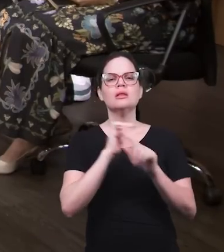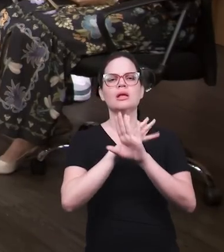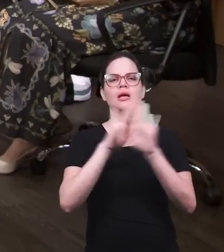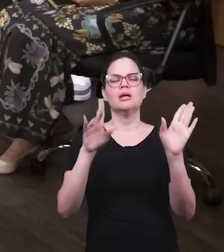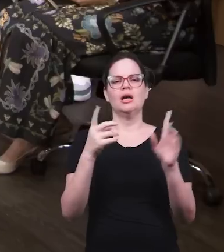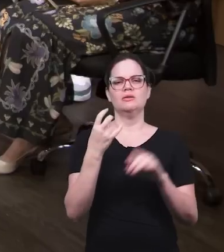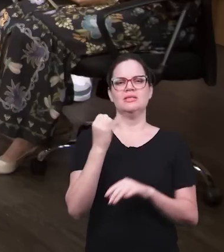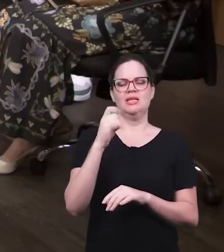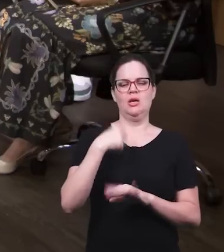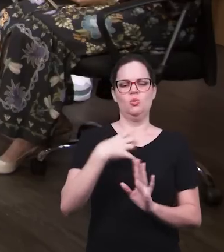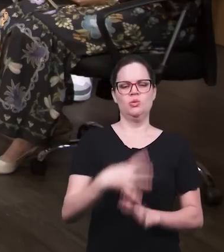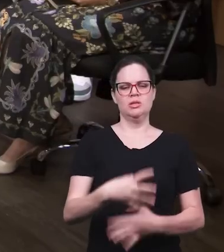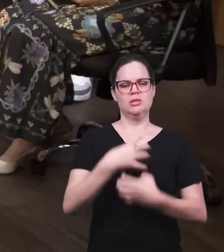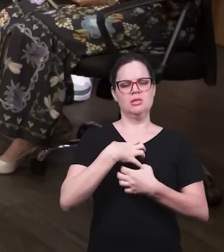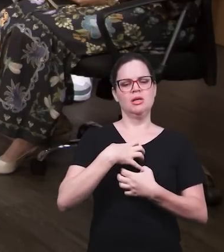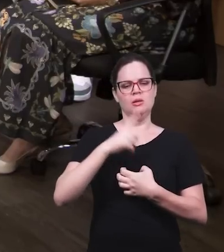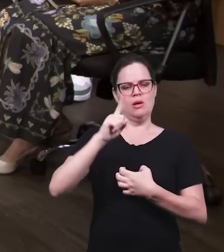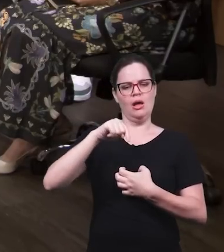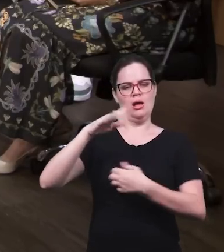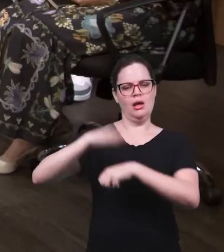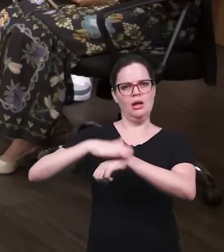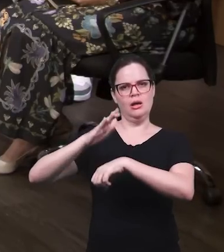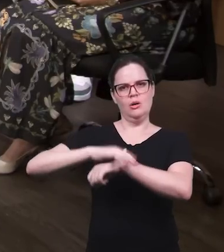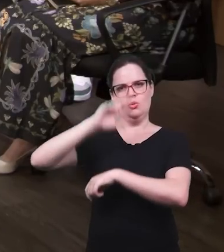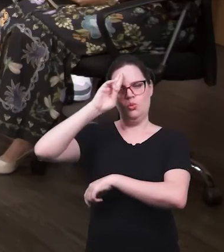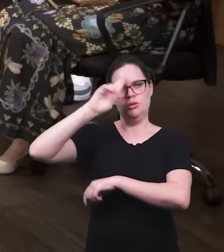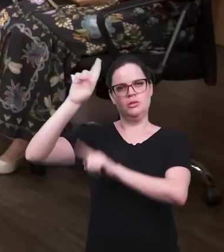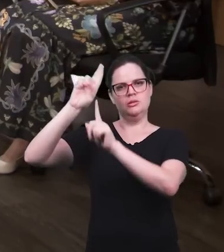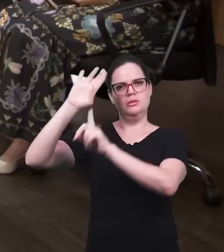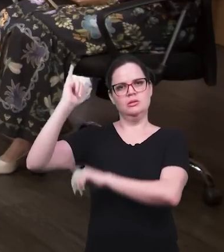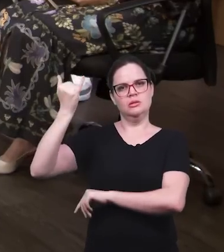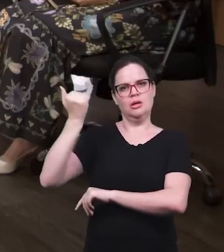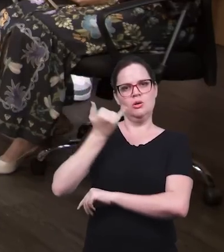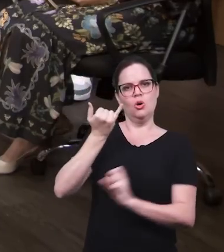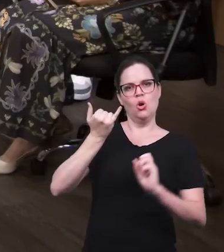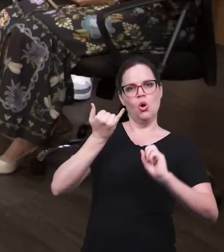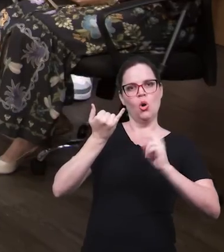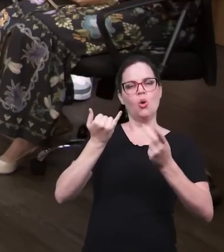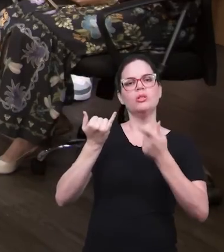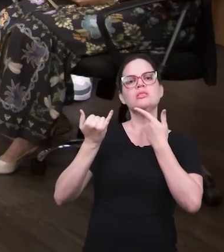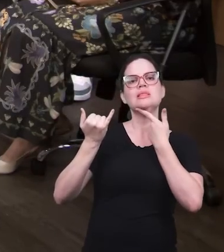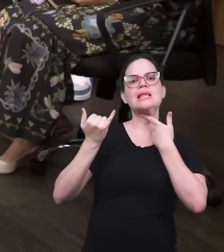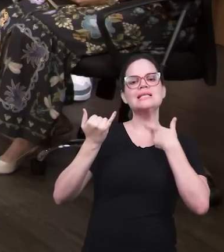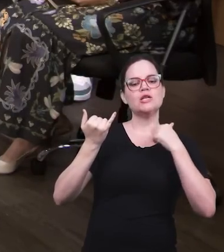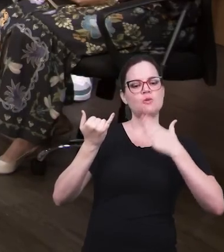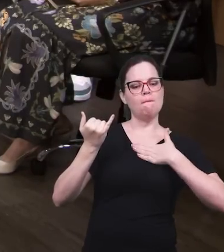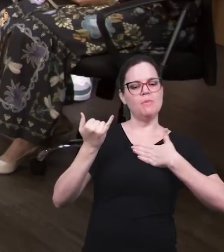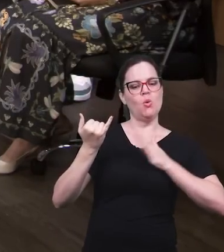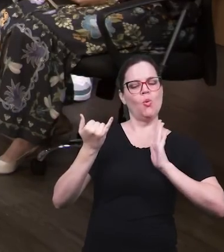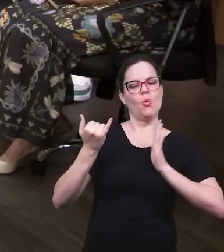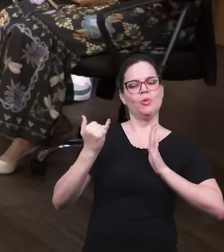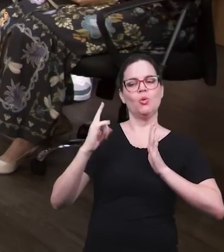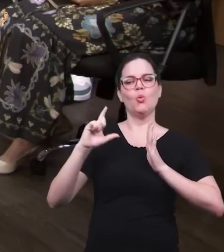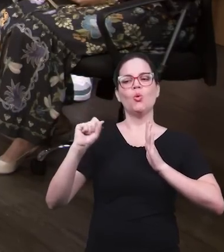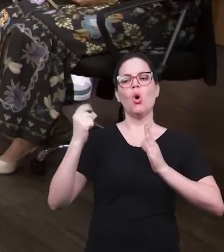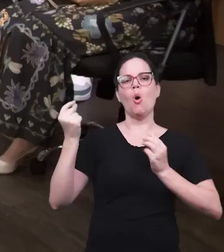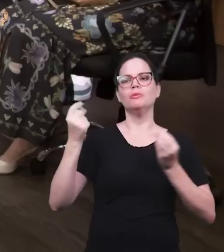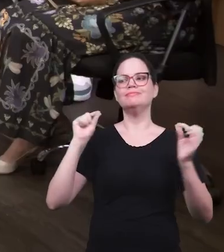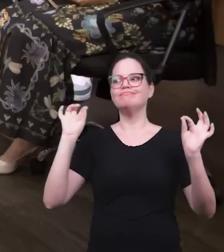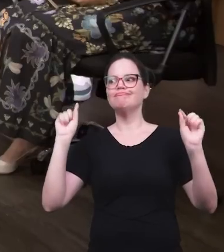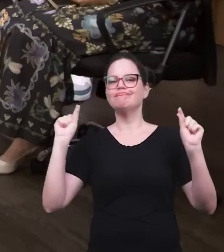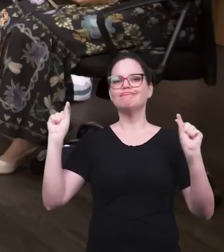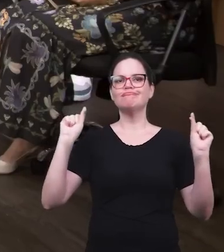ouvindo ou sentindo, se é algo que vem do Senhor ou se é a inclinação do nosso coração? Esse é um ponto